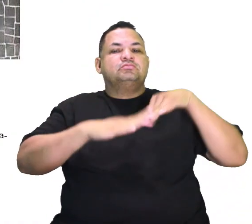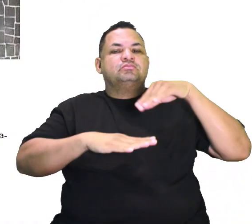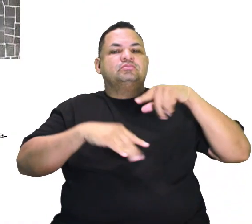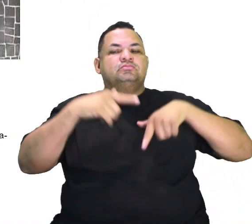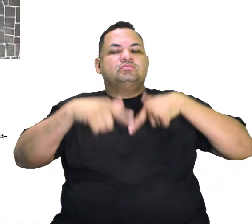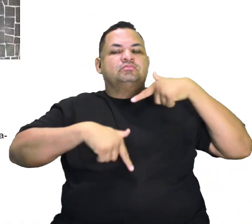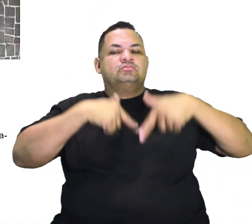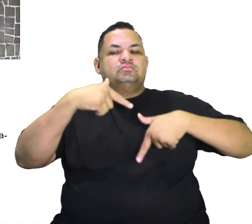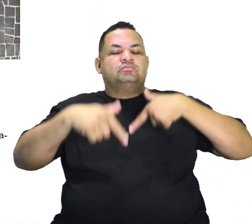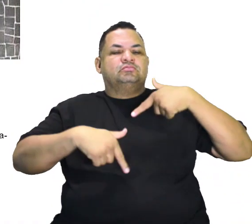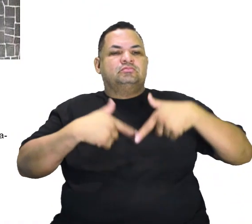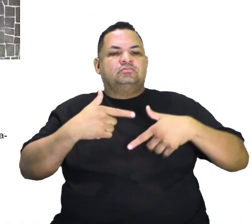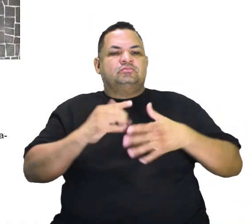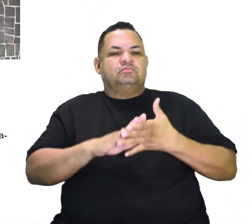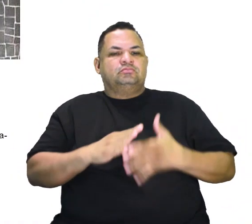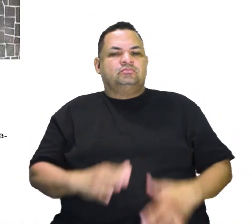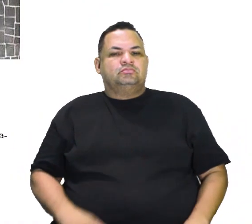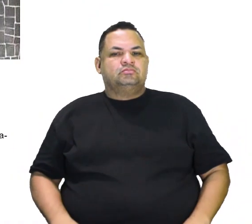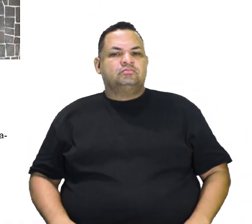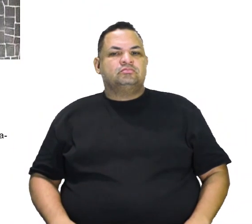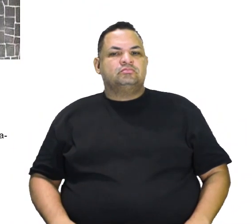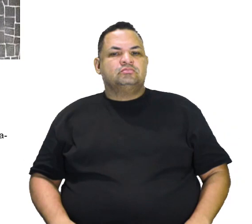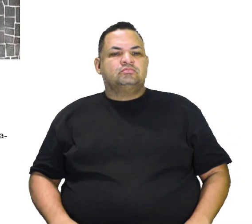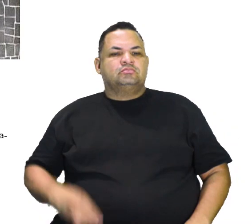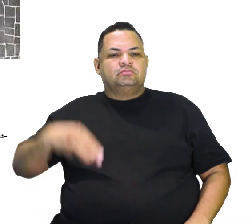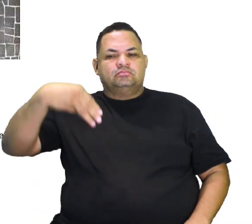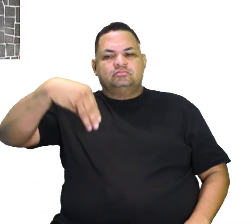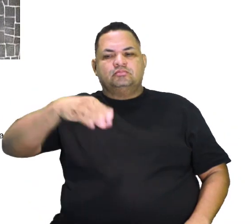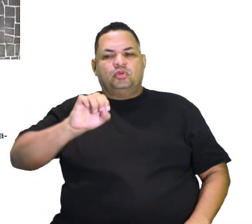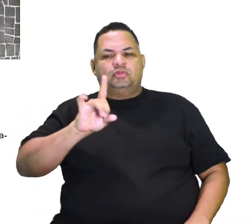algumas imagens aqui de outros trabalhos feitos por ele, aqui um